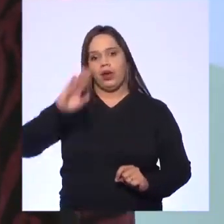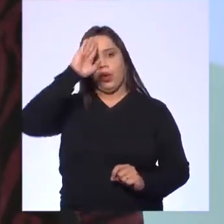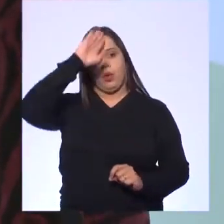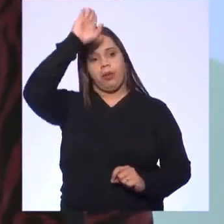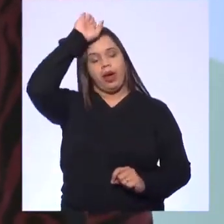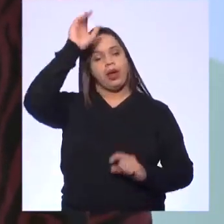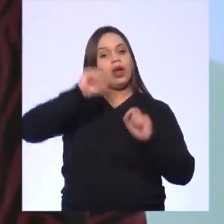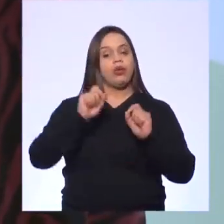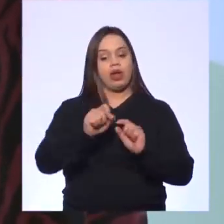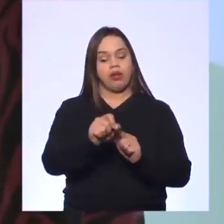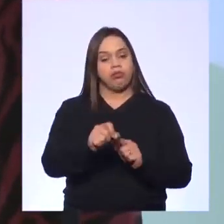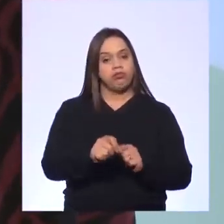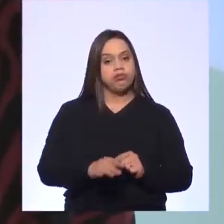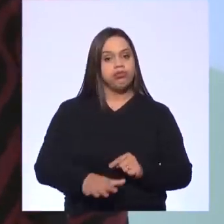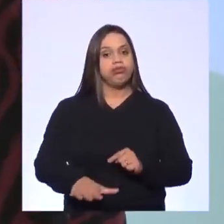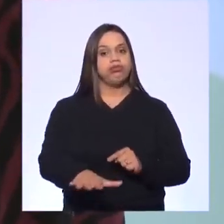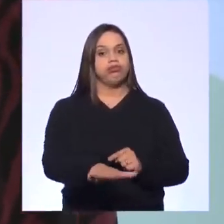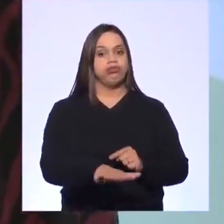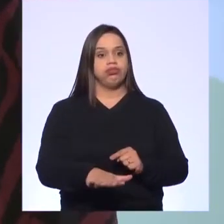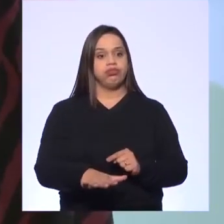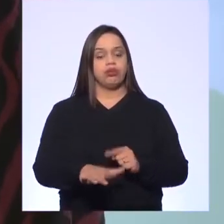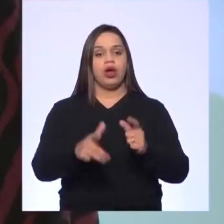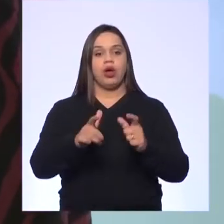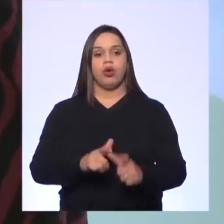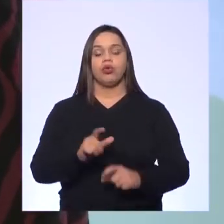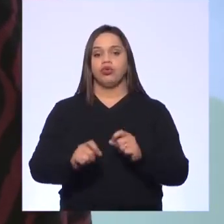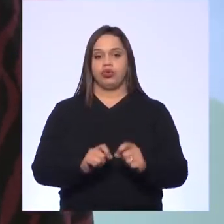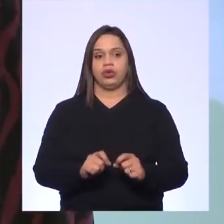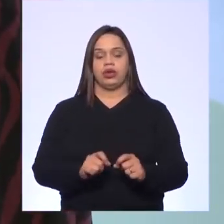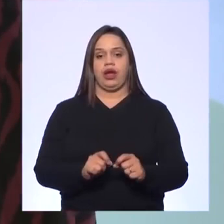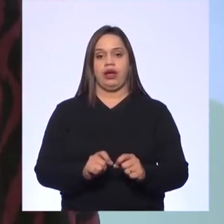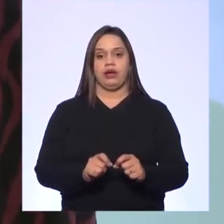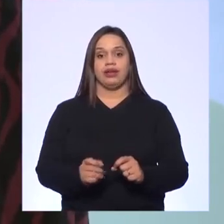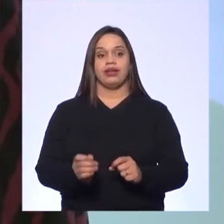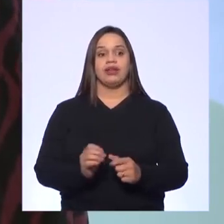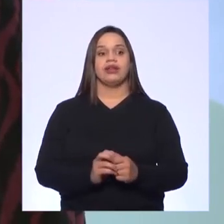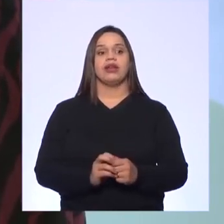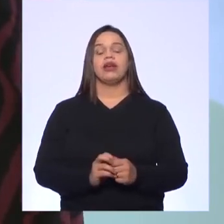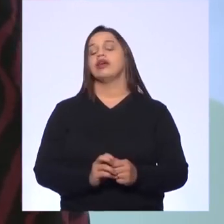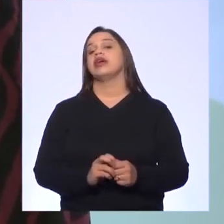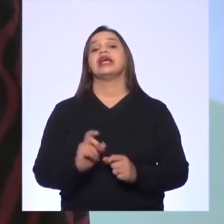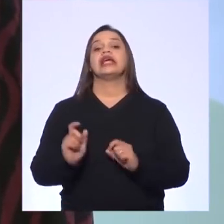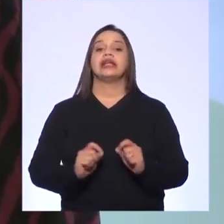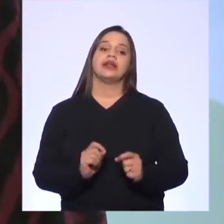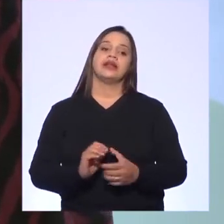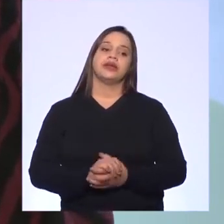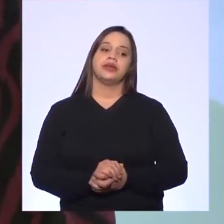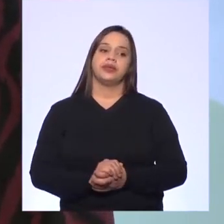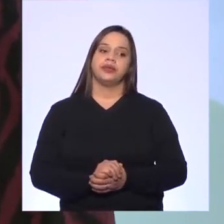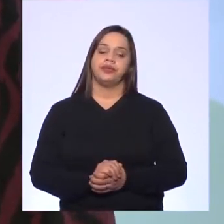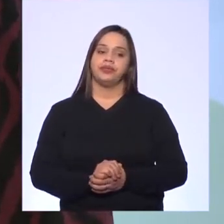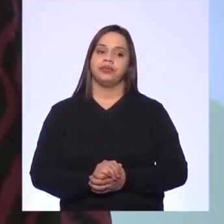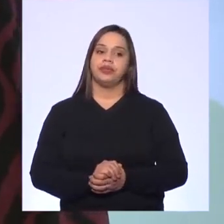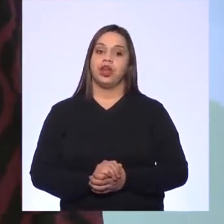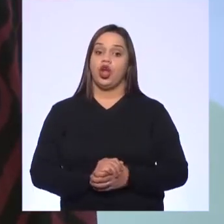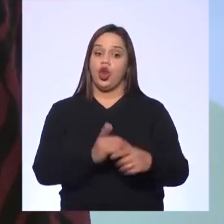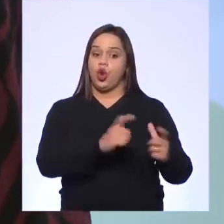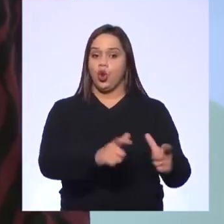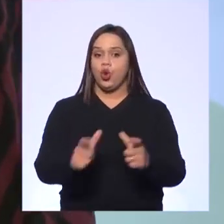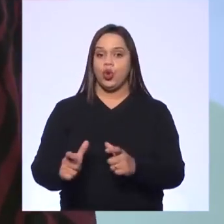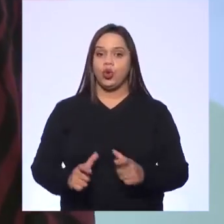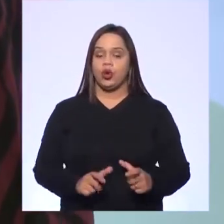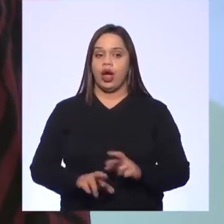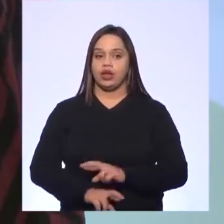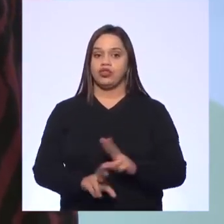extensão territorial onde eu vou anexar lugares